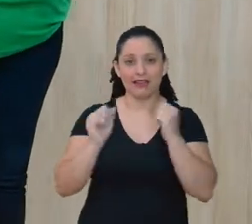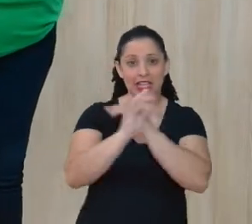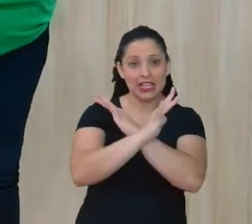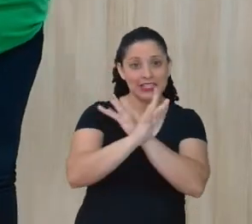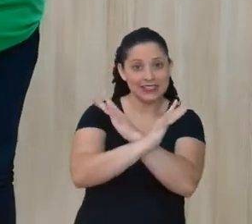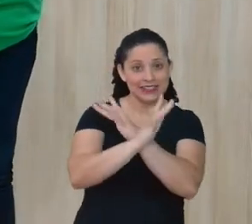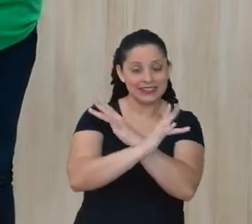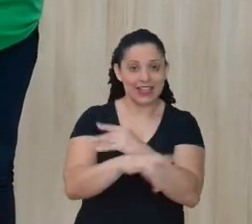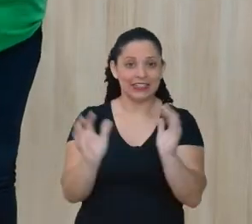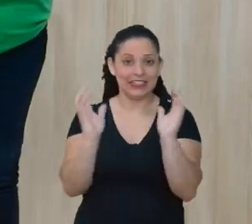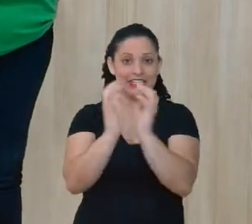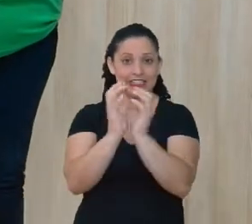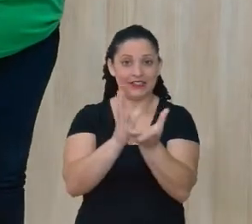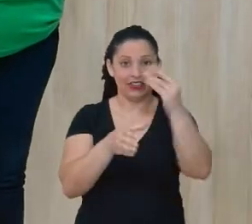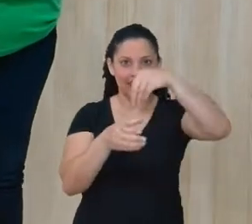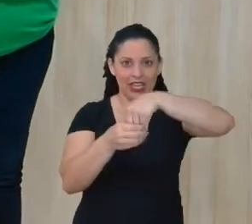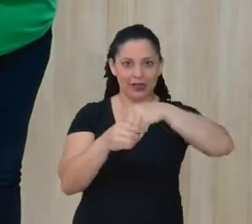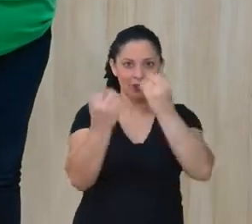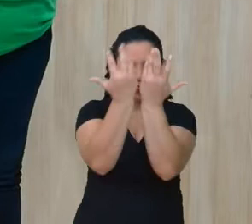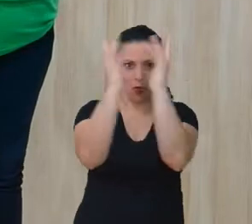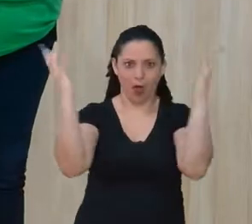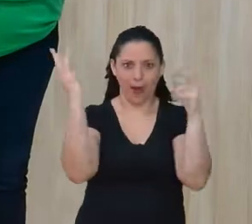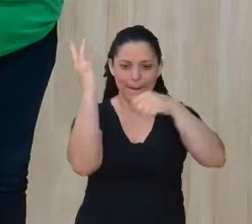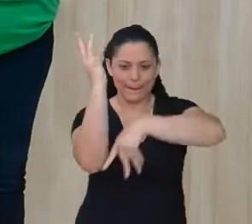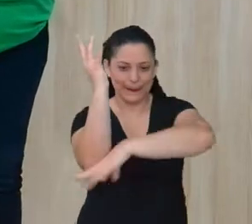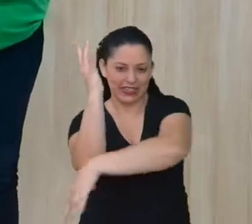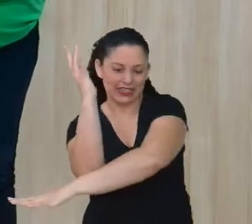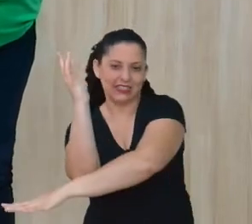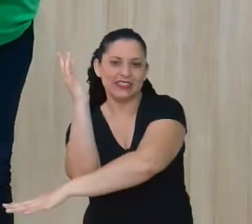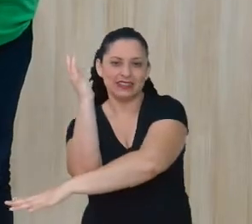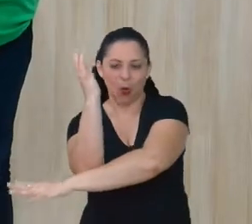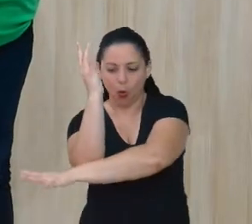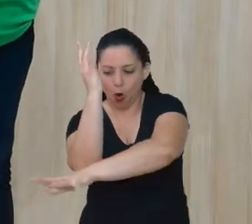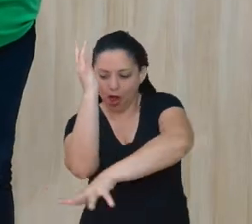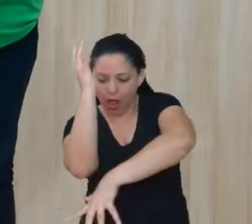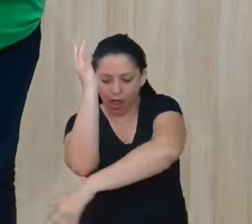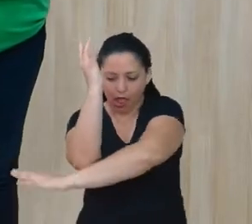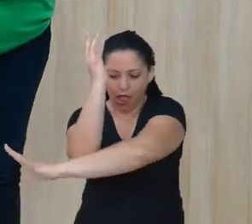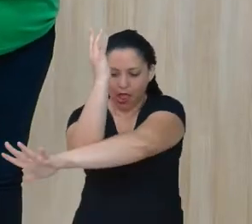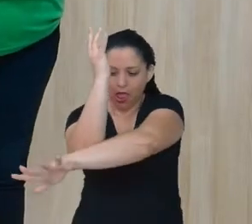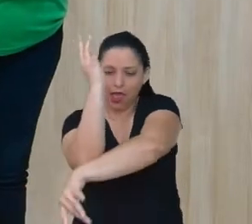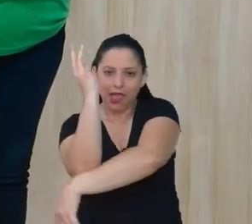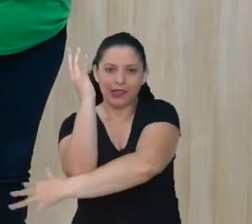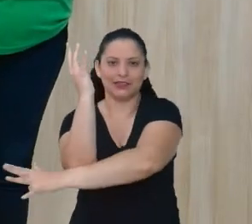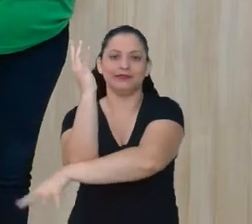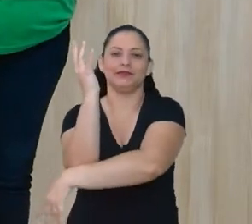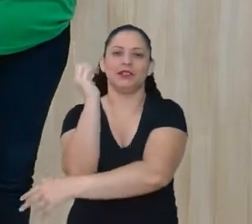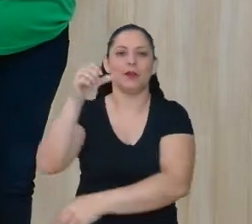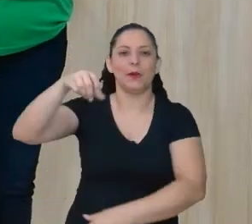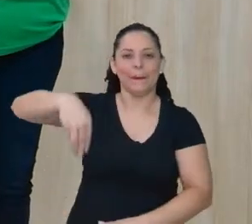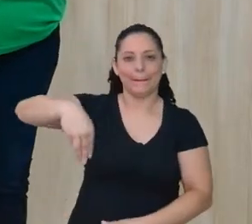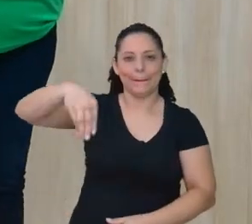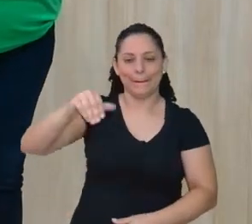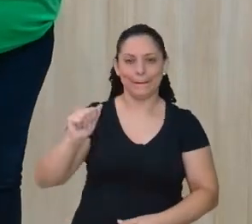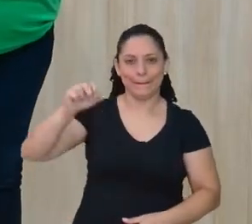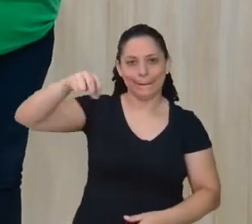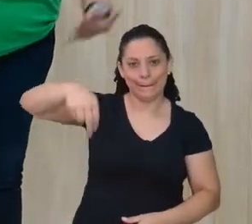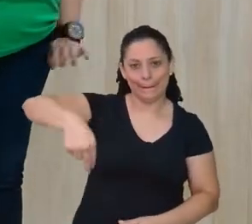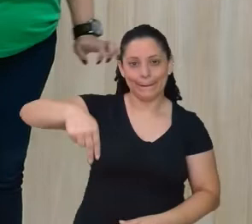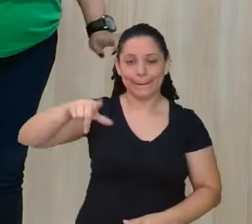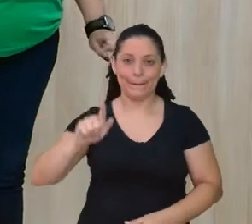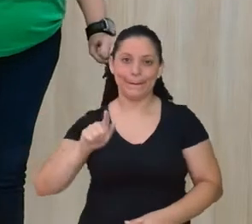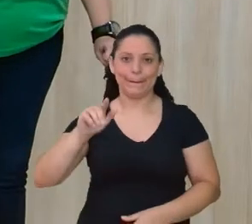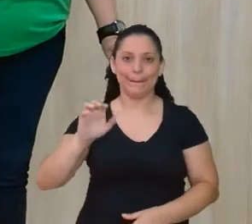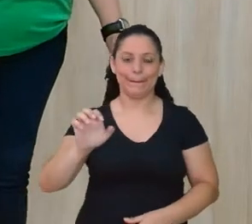no Manguezal, né? Então, o centro da nossa cidade, o nosso Recife Antigo, está todo ali no Manguezal, né? E um pouco mais para